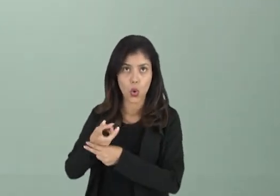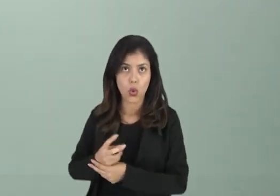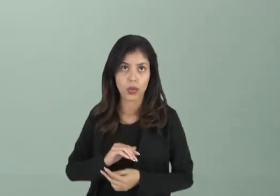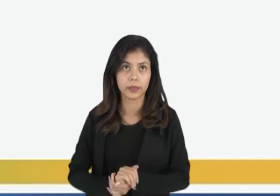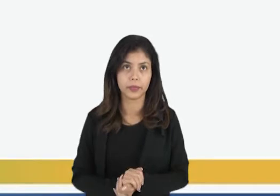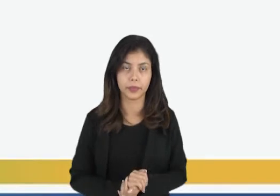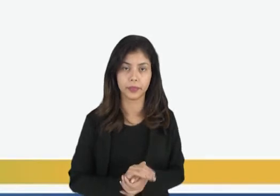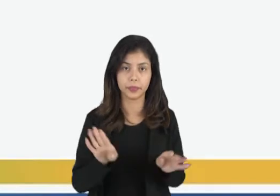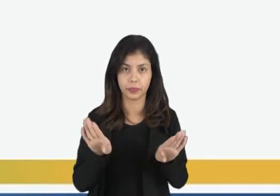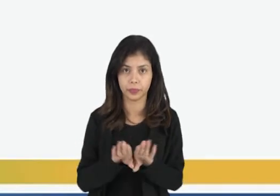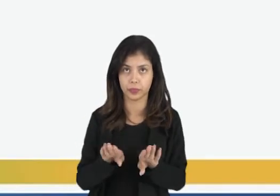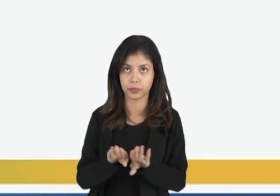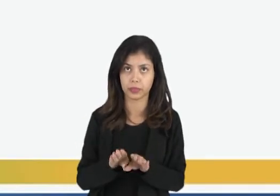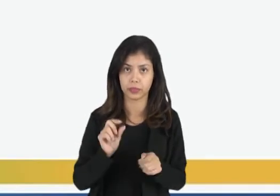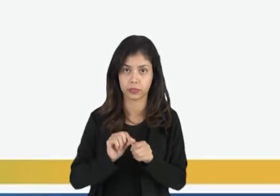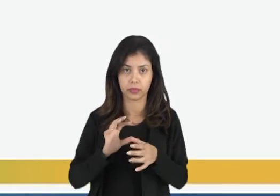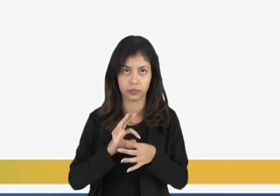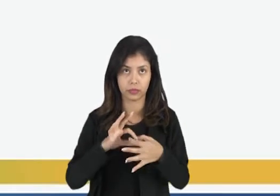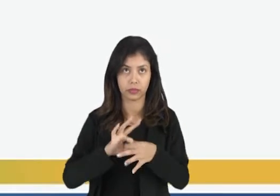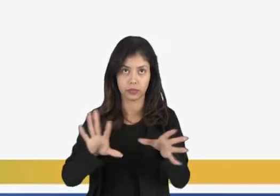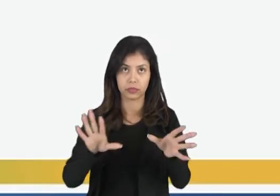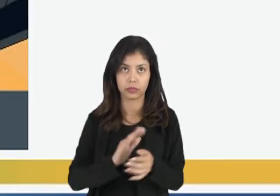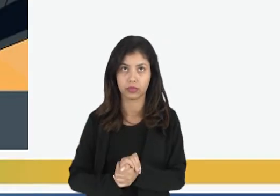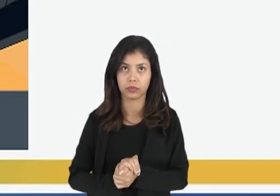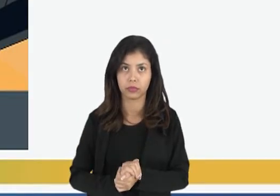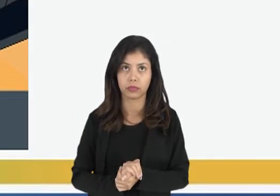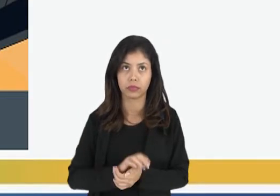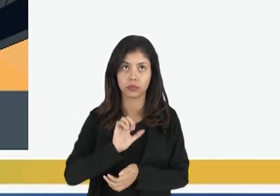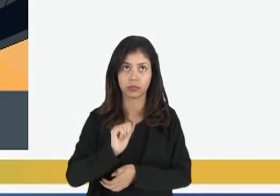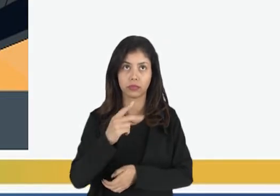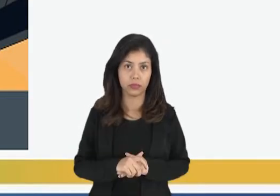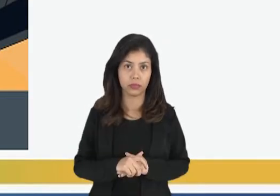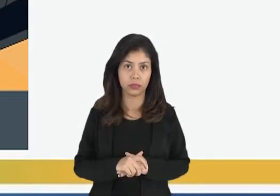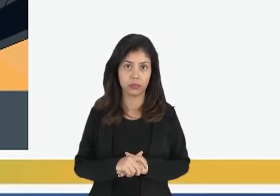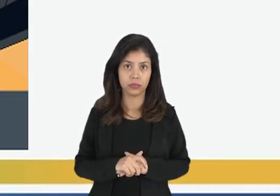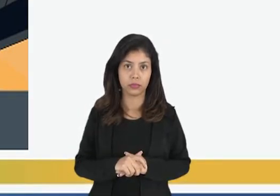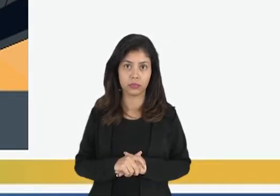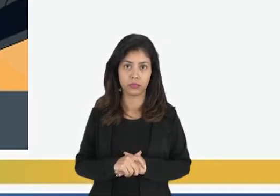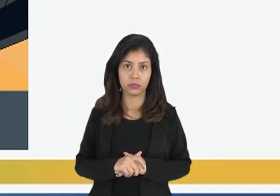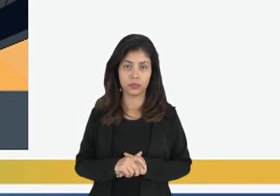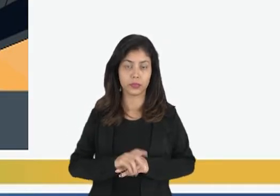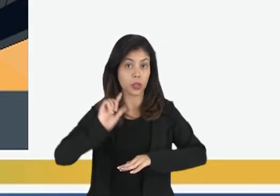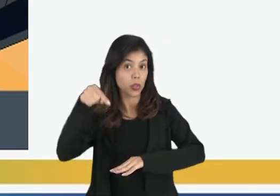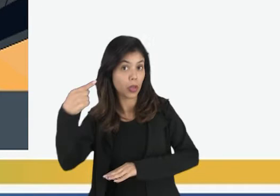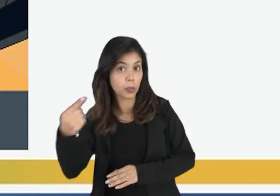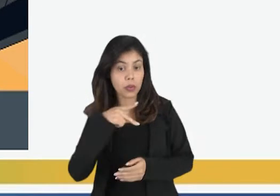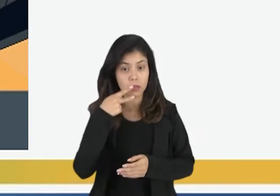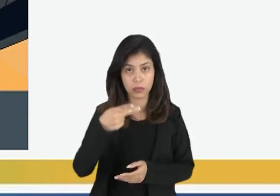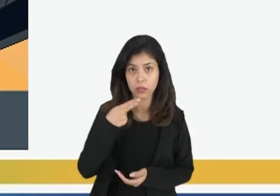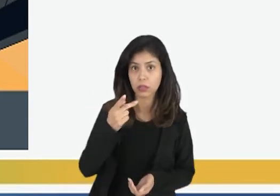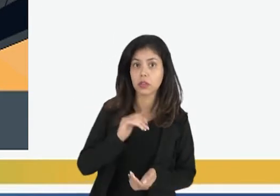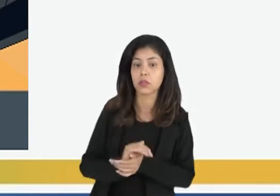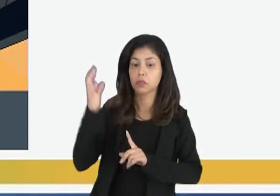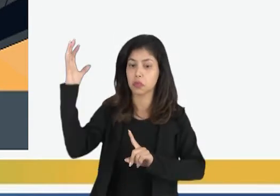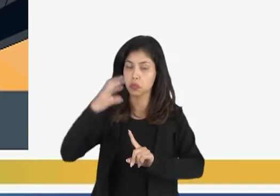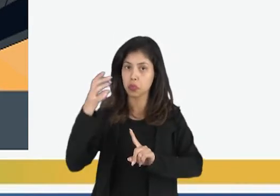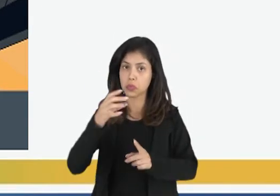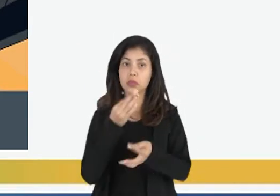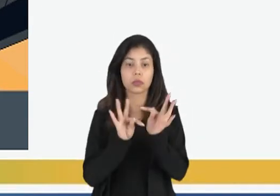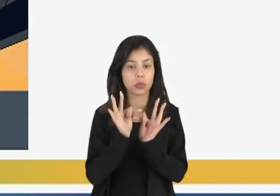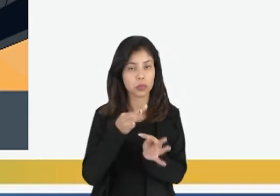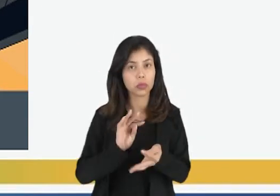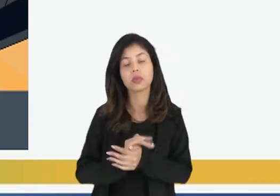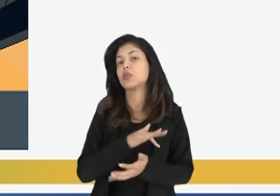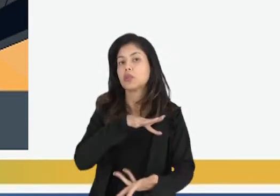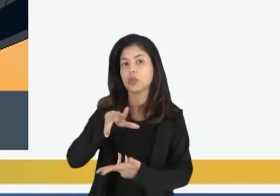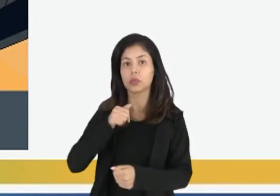de obra que foi liberada pela agropecuária. Depois de falar sobre a influência da tecnologia no